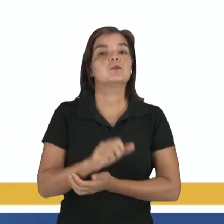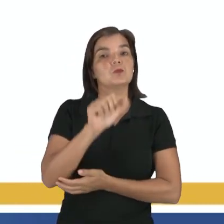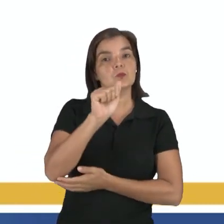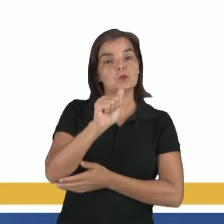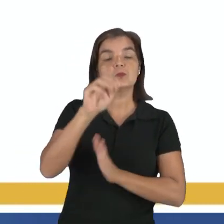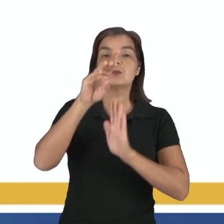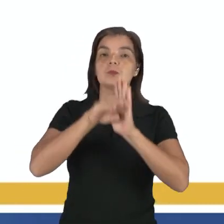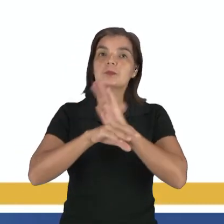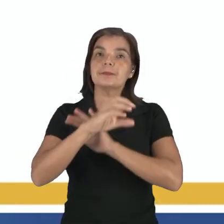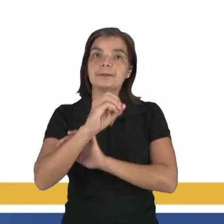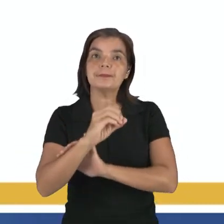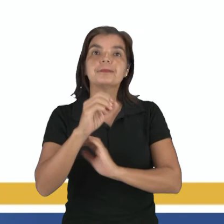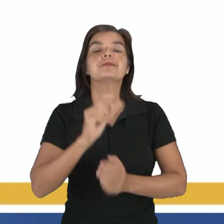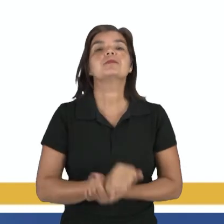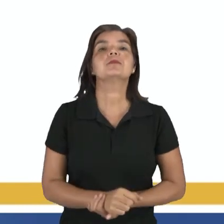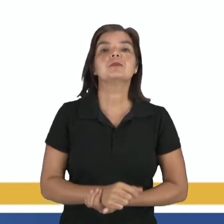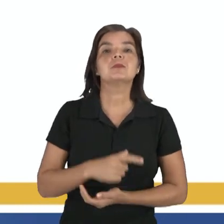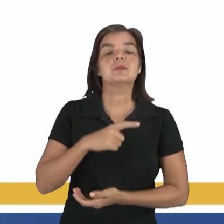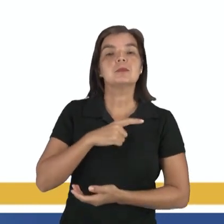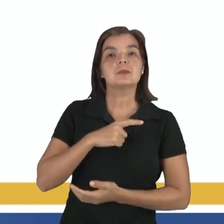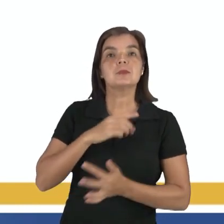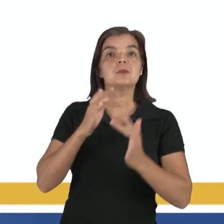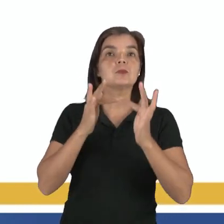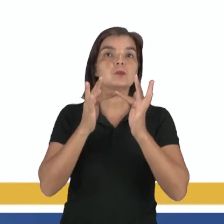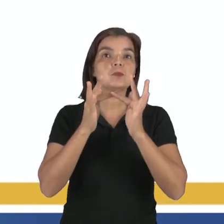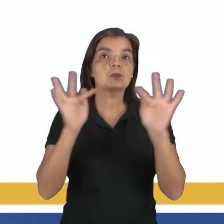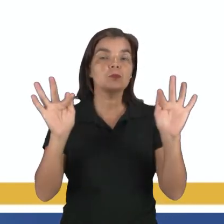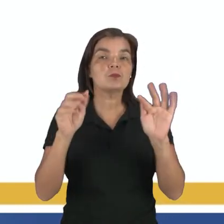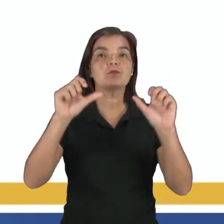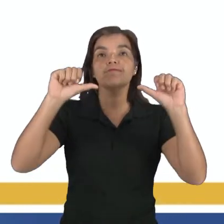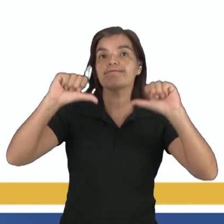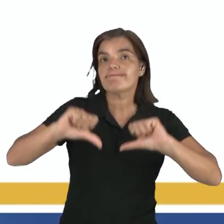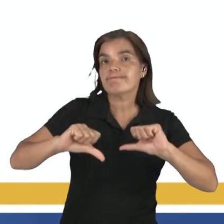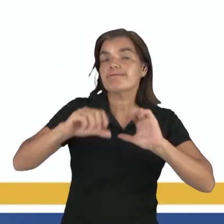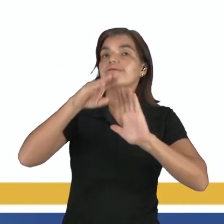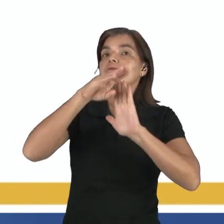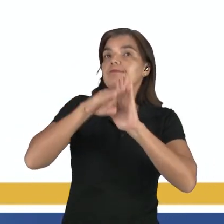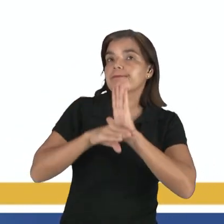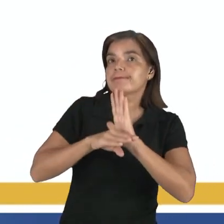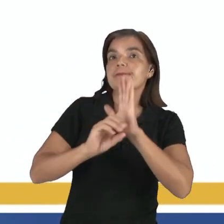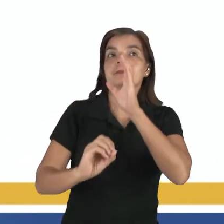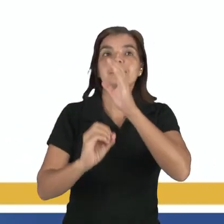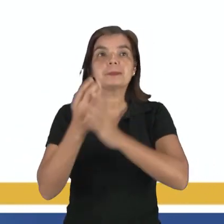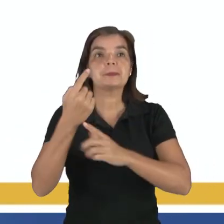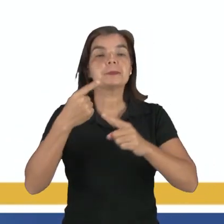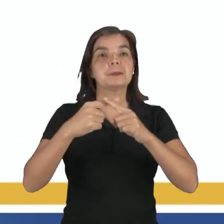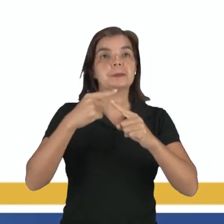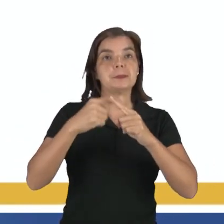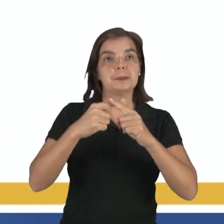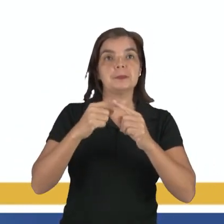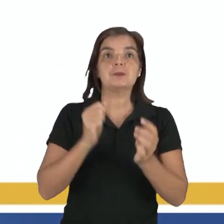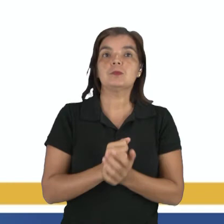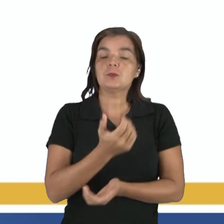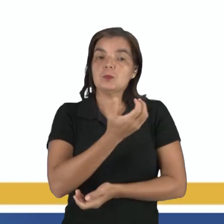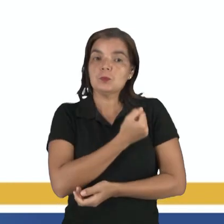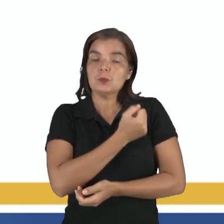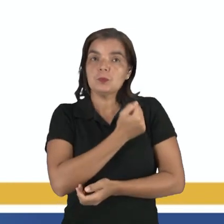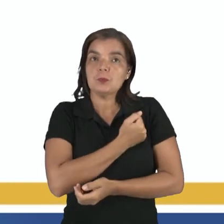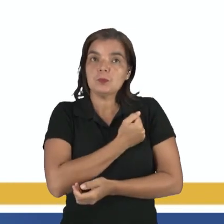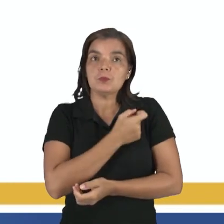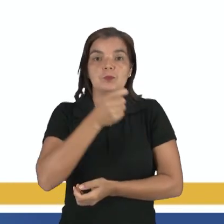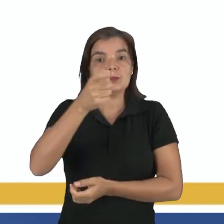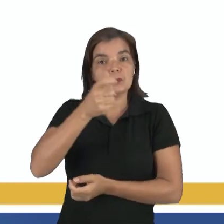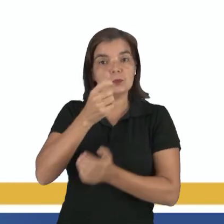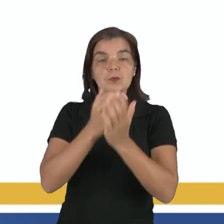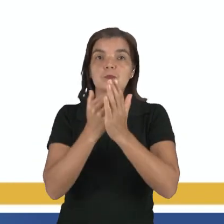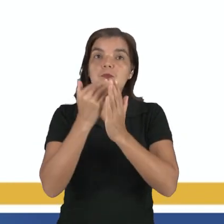a menor do que zero, tá? A função será negativa e decrescente. Isso acontece porque nos